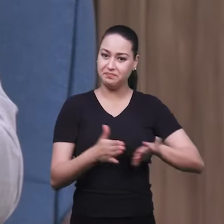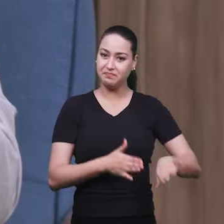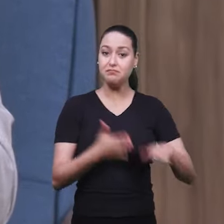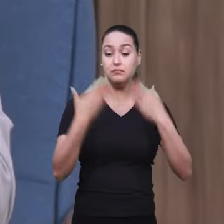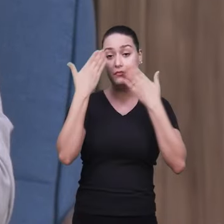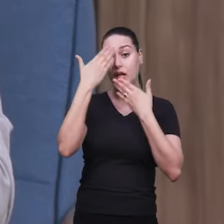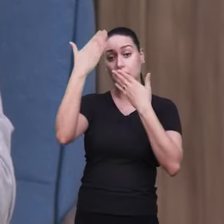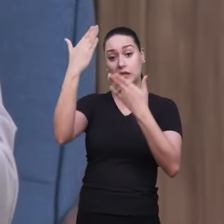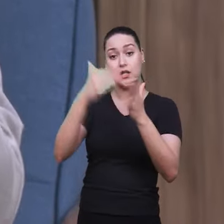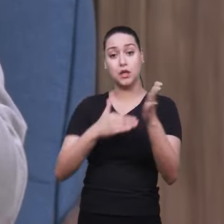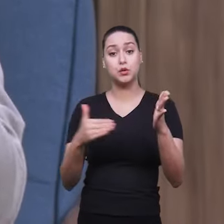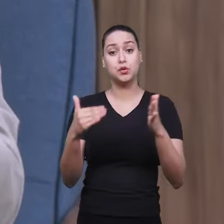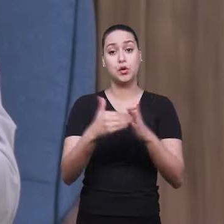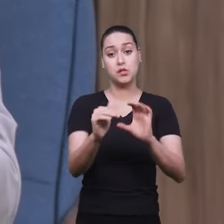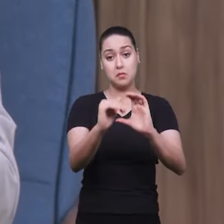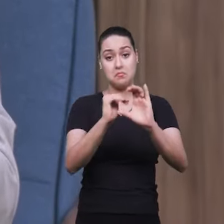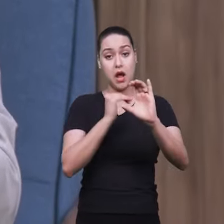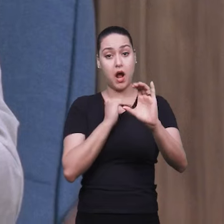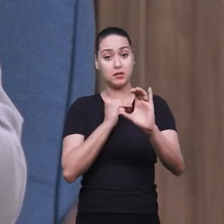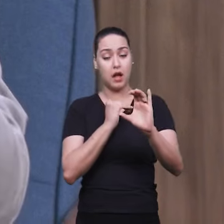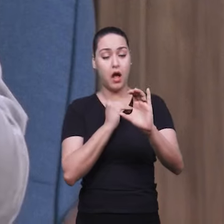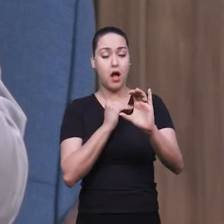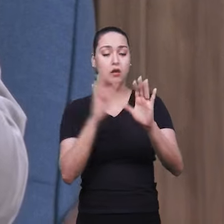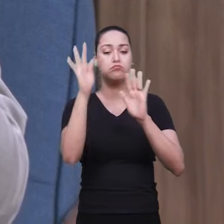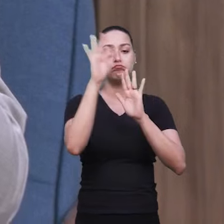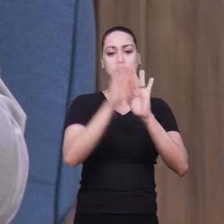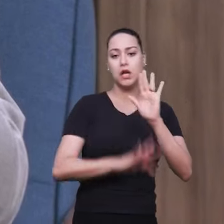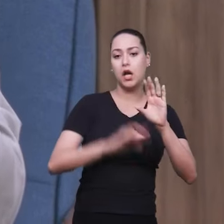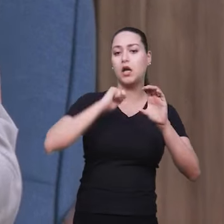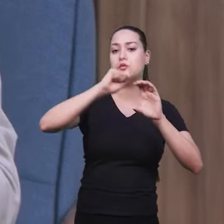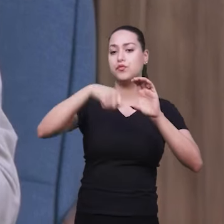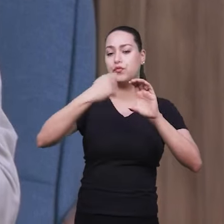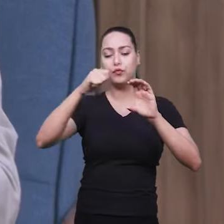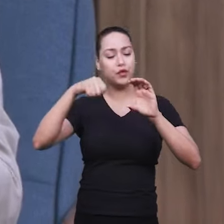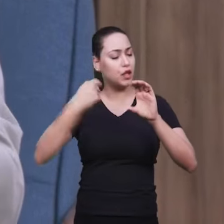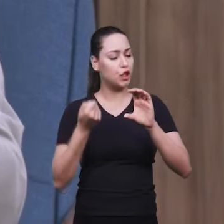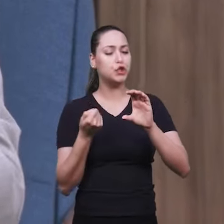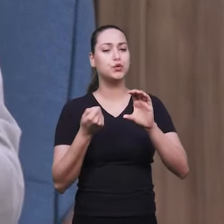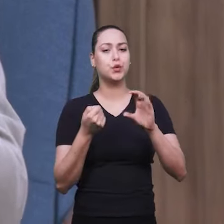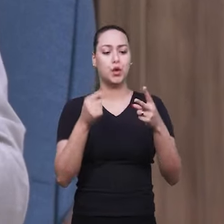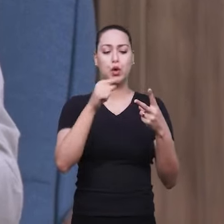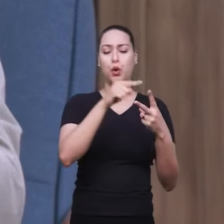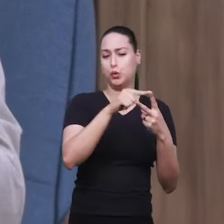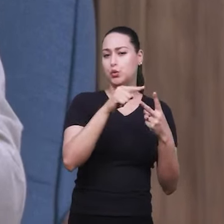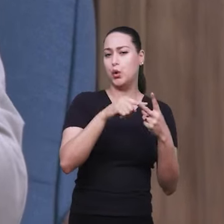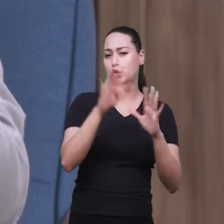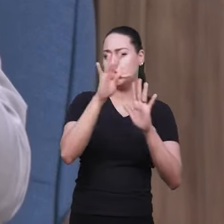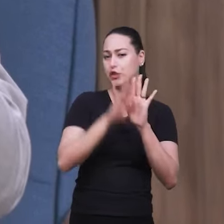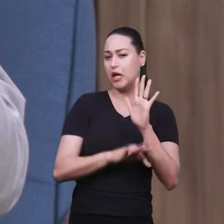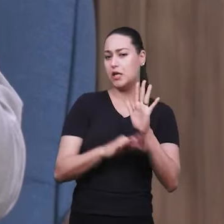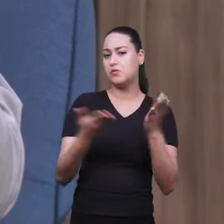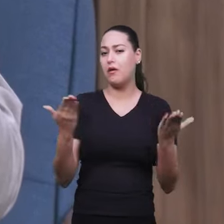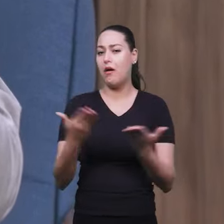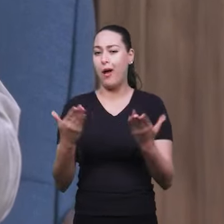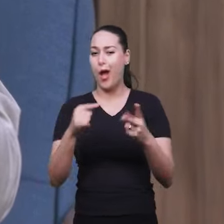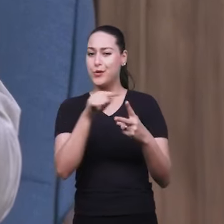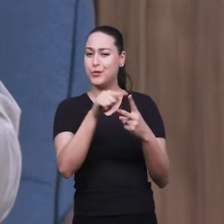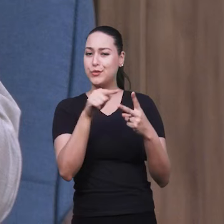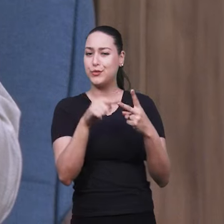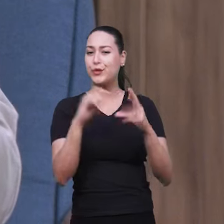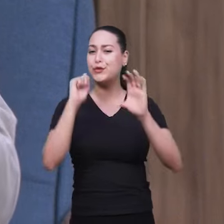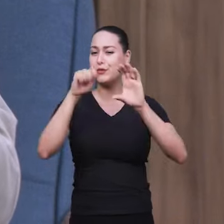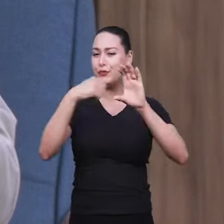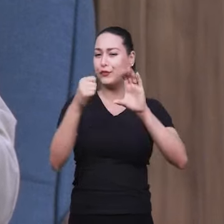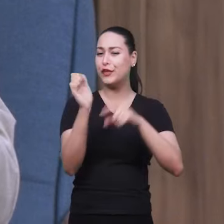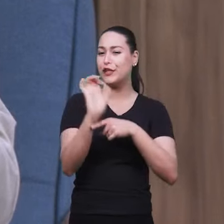todos vocês que enviaram para nós as suas mensagens, os irmãos que mandaram por escrito, a Adriana e o Jorge, e agora os irmãos que mandaram